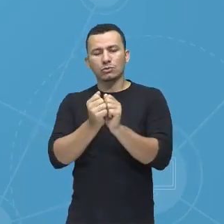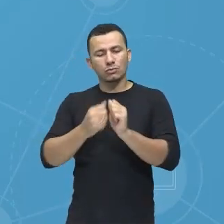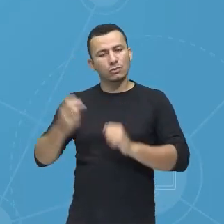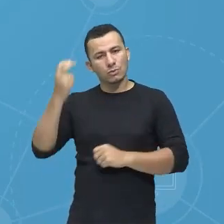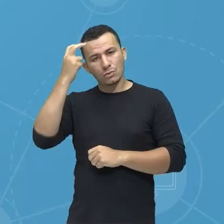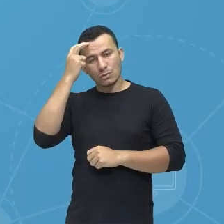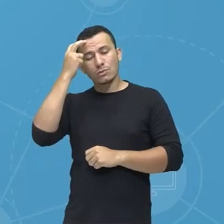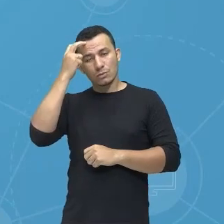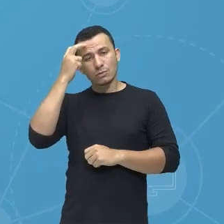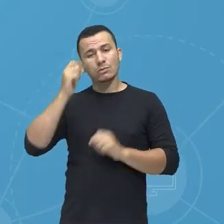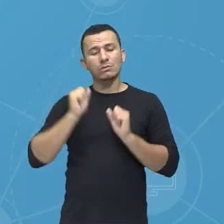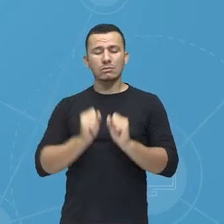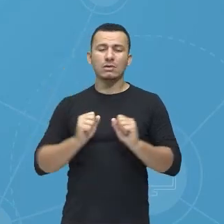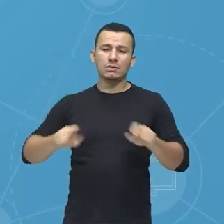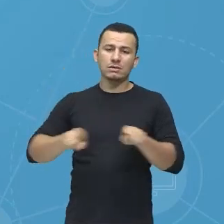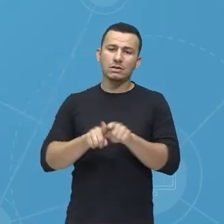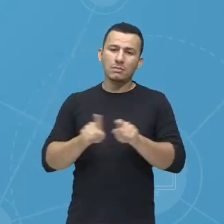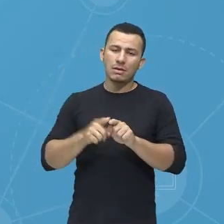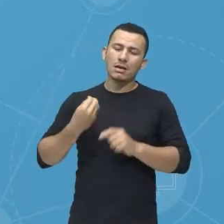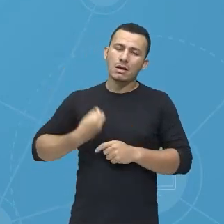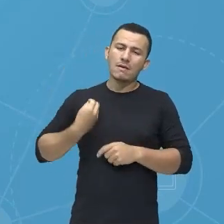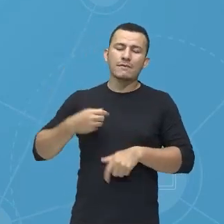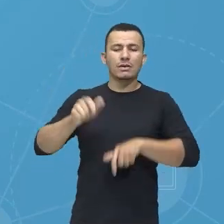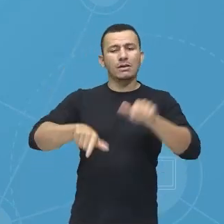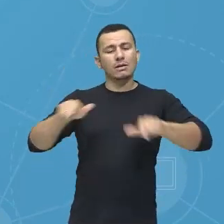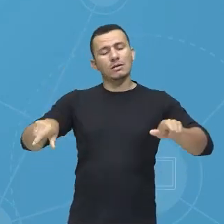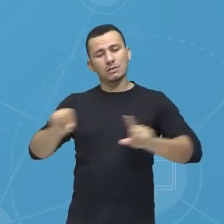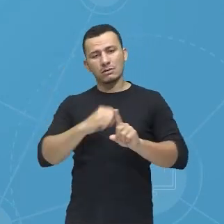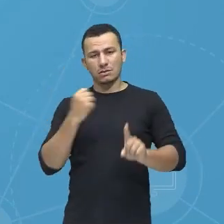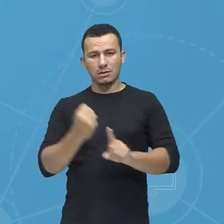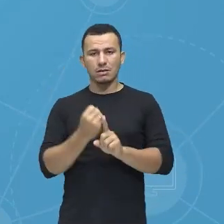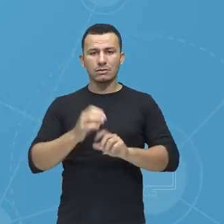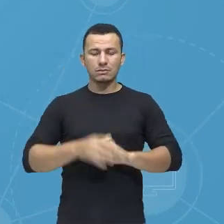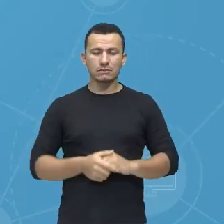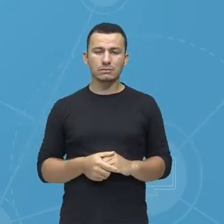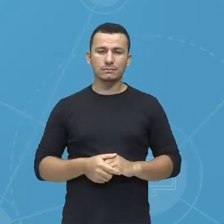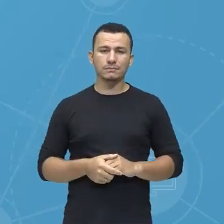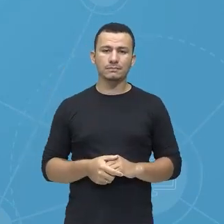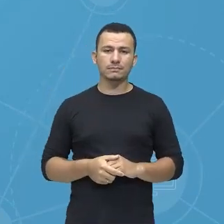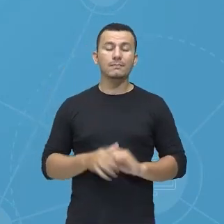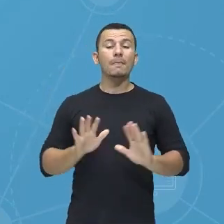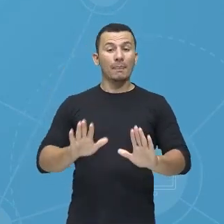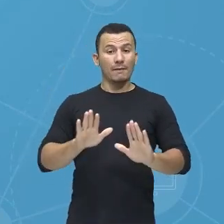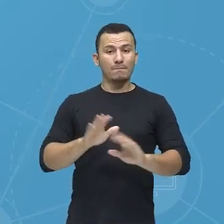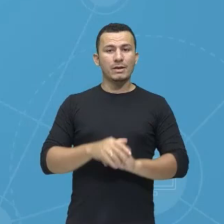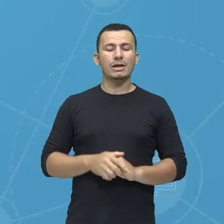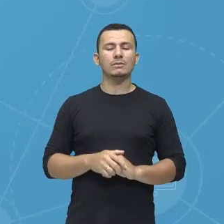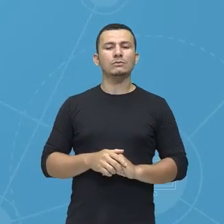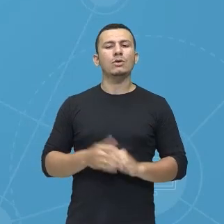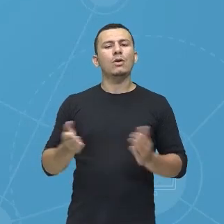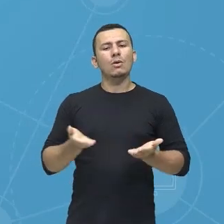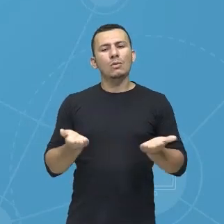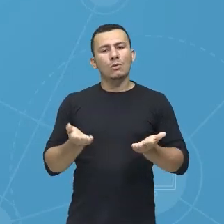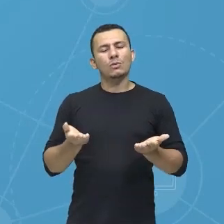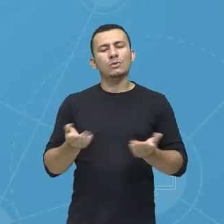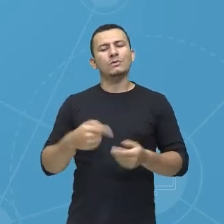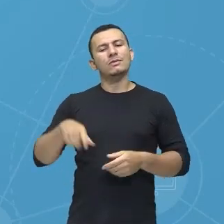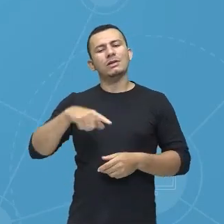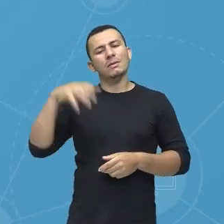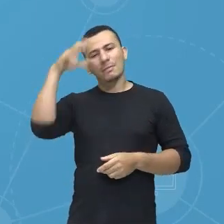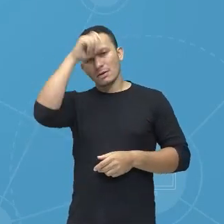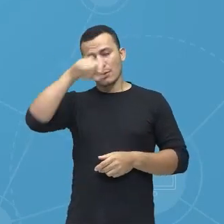como elemento cultural na vida das pessoas. Mas qual vai ficar a lição desta nossa aula de